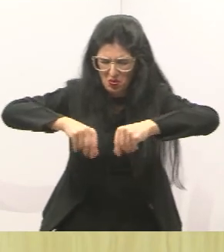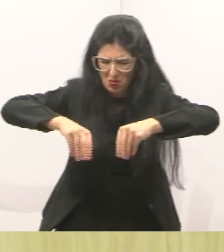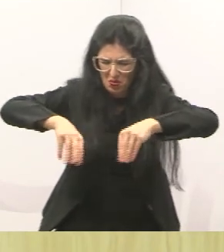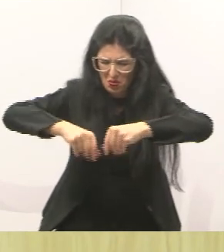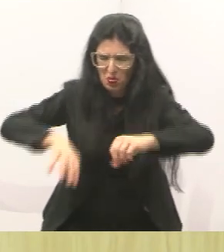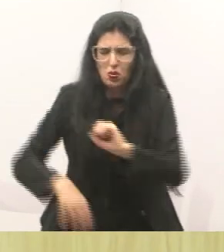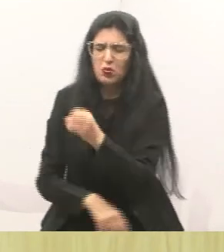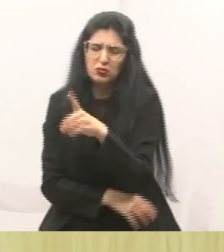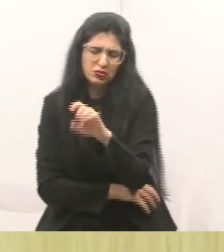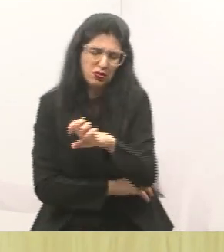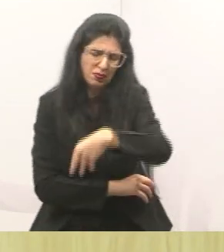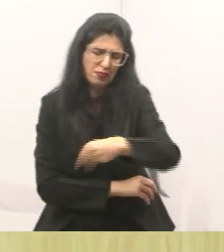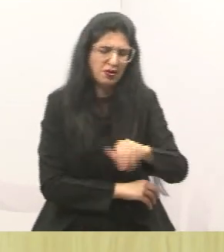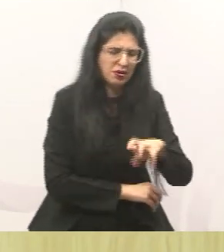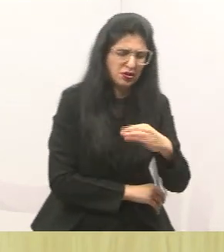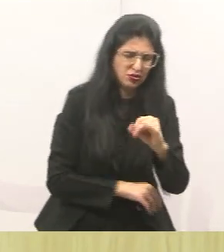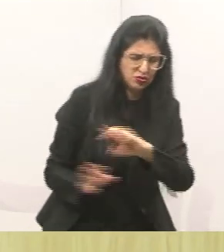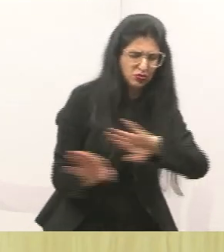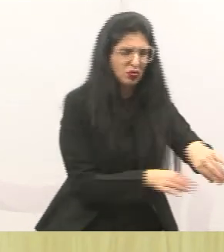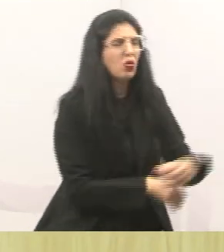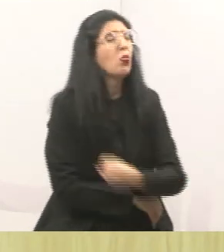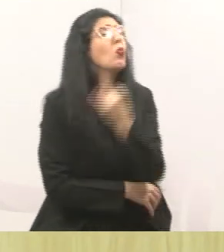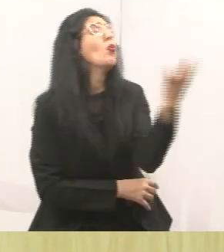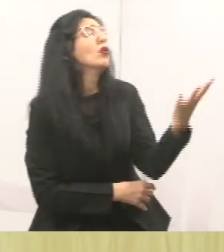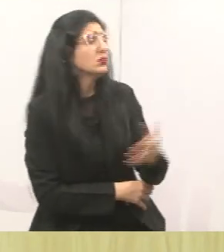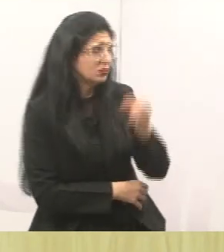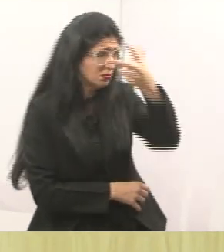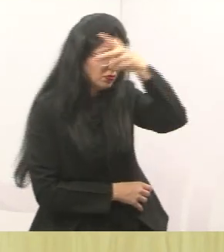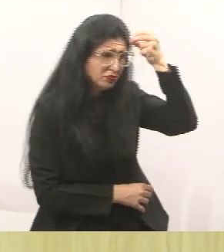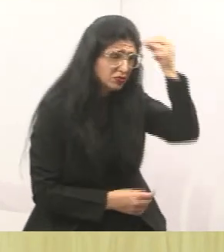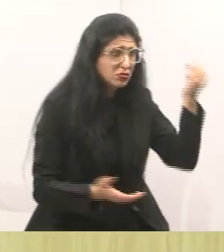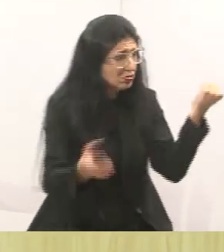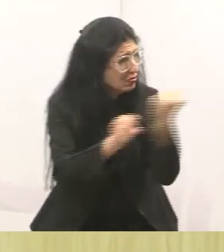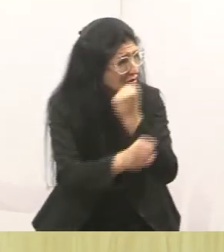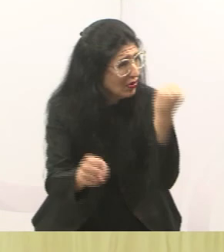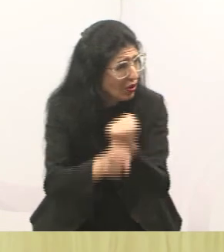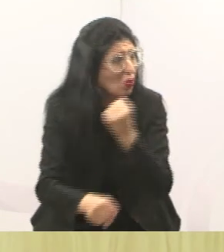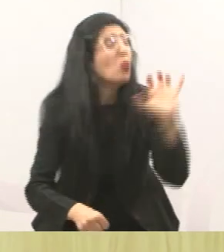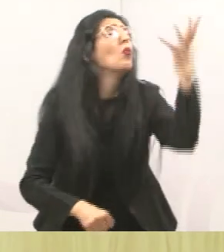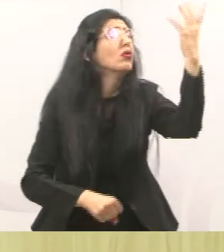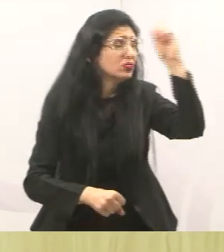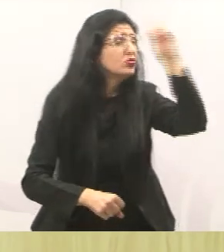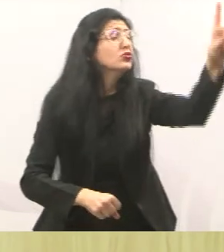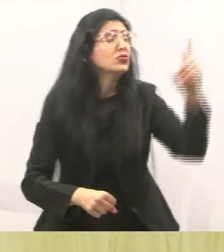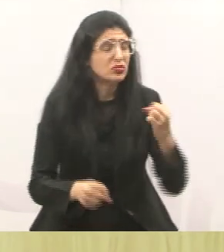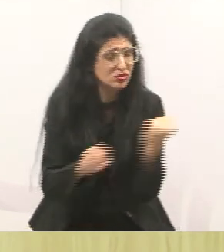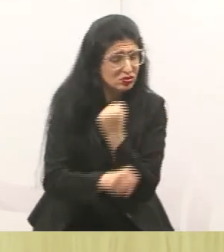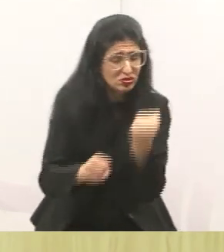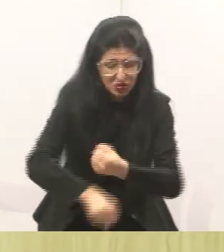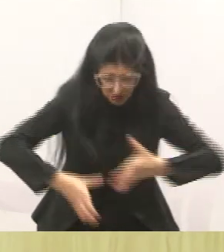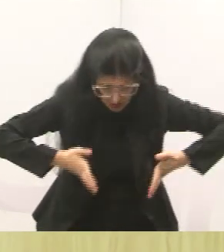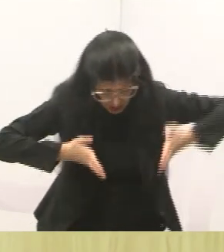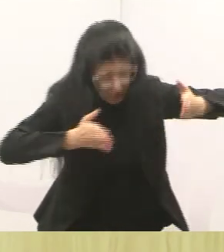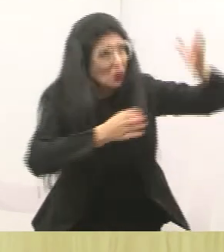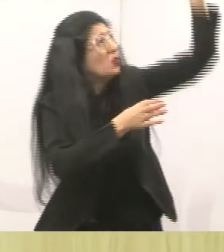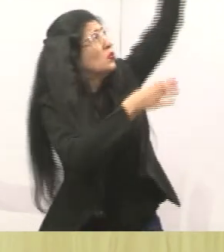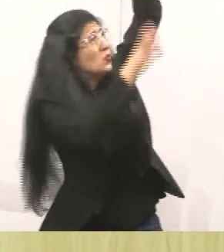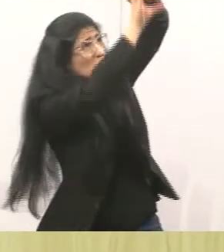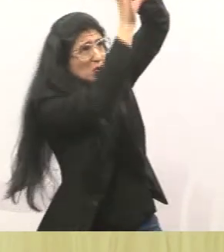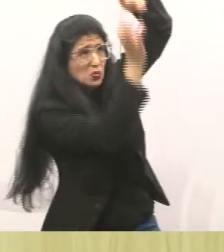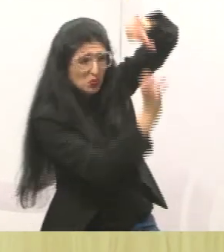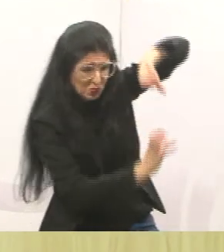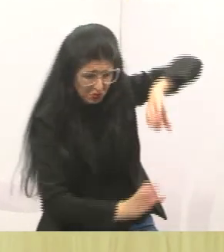de março? Há previsão da Prefeitura para construir ou adequar uma canaleta de escoamento de águas na